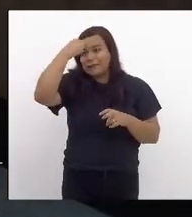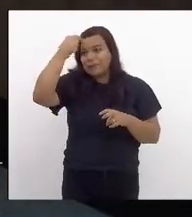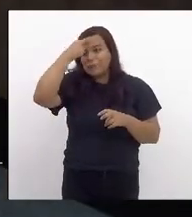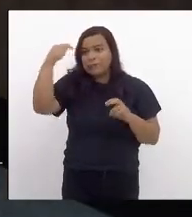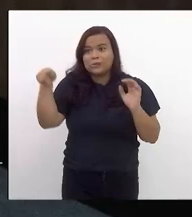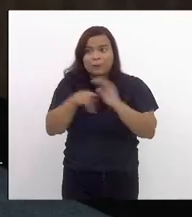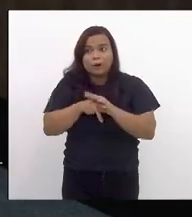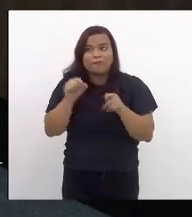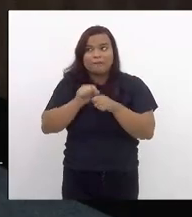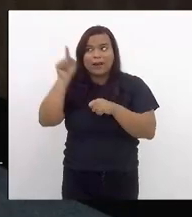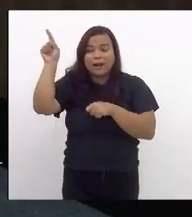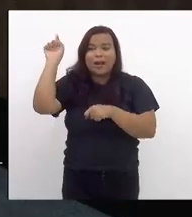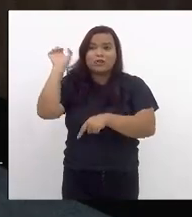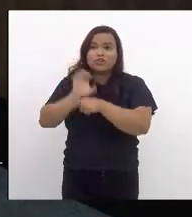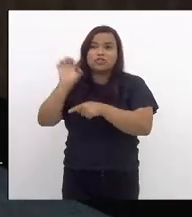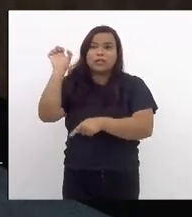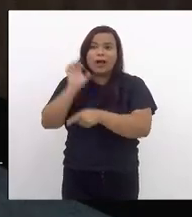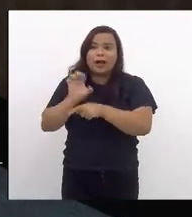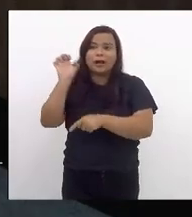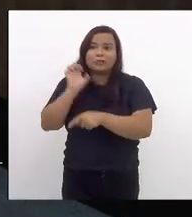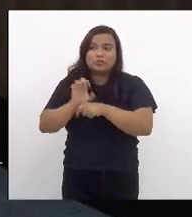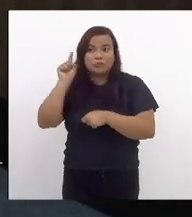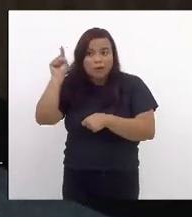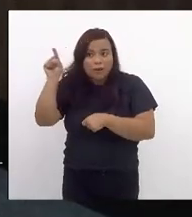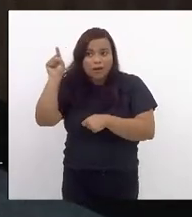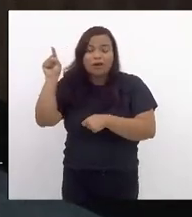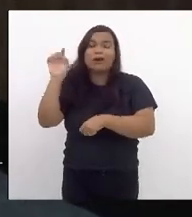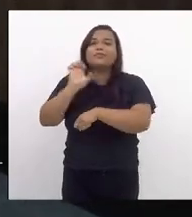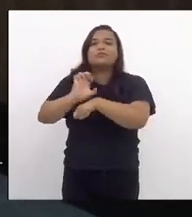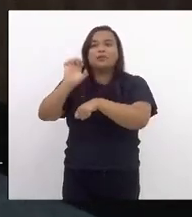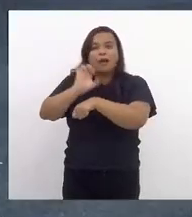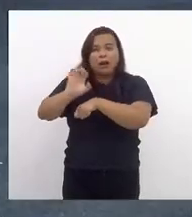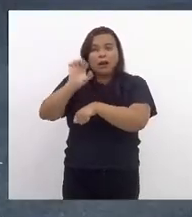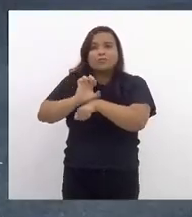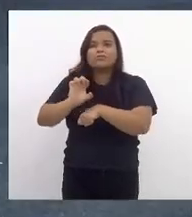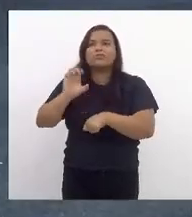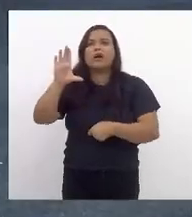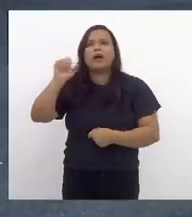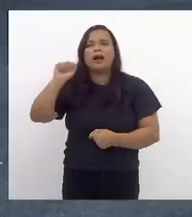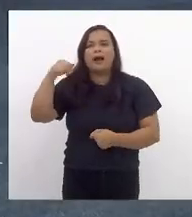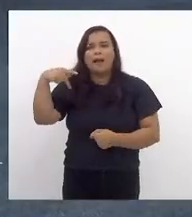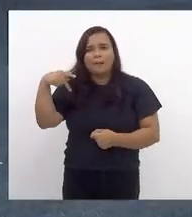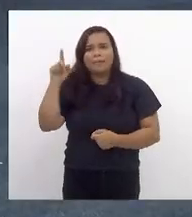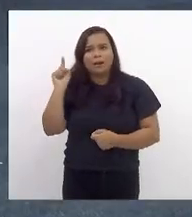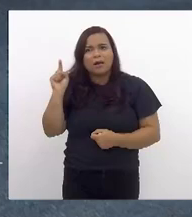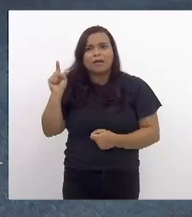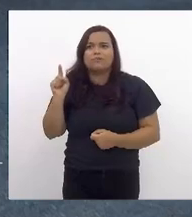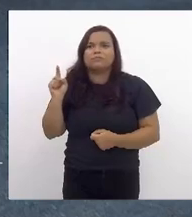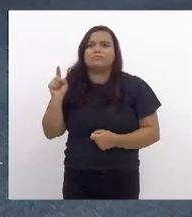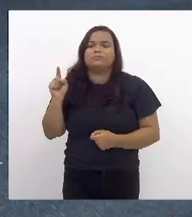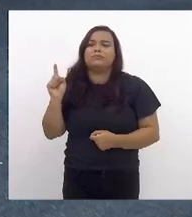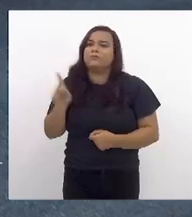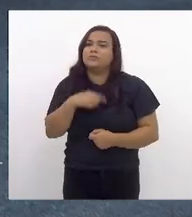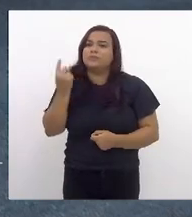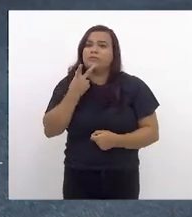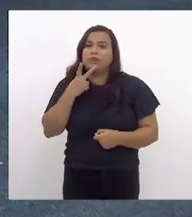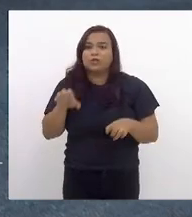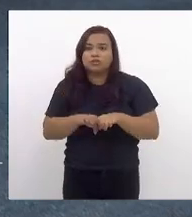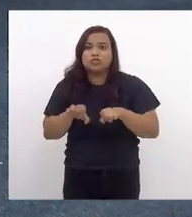fazem o seu estágio no CAP. A gente está falando de uma estrutura toda do Estado do Rio de Janeiro que está